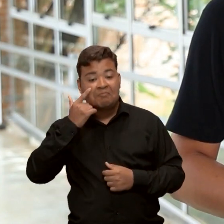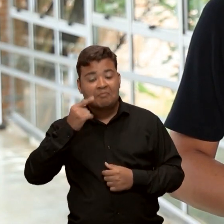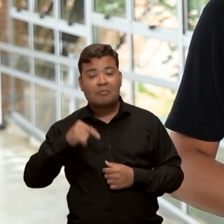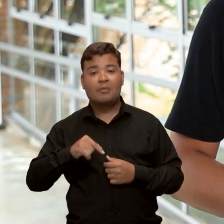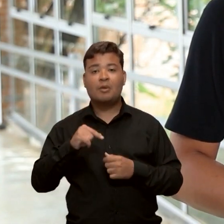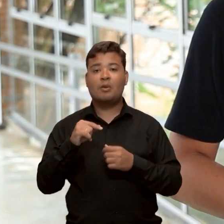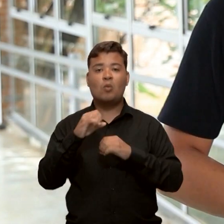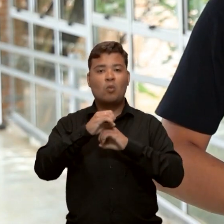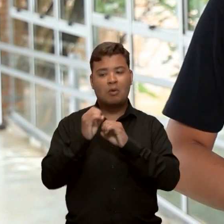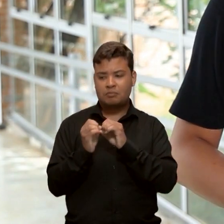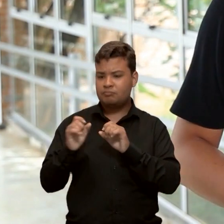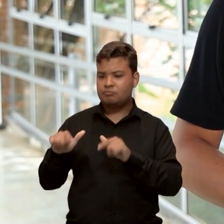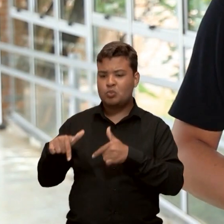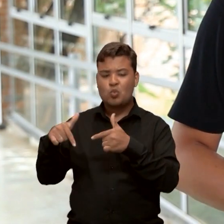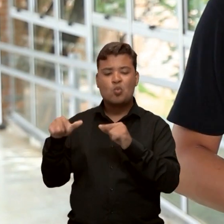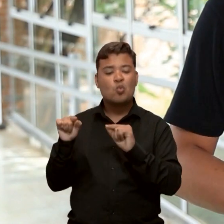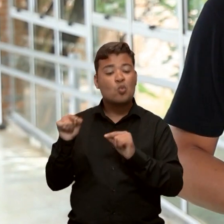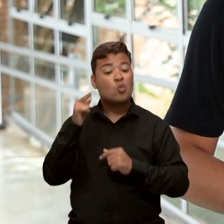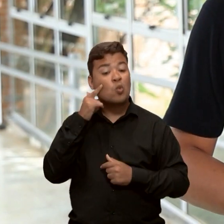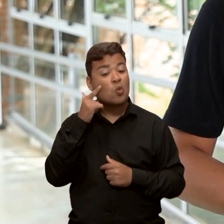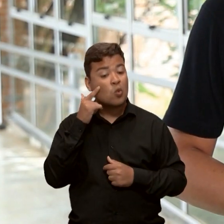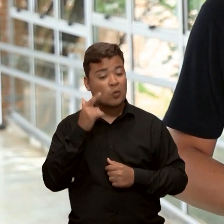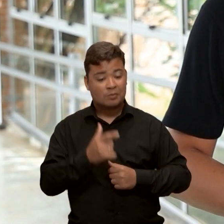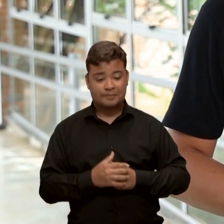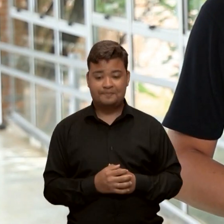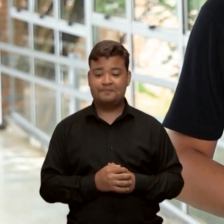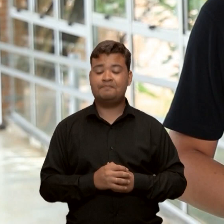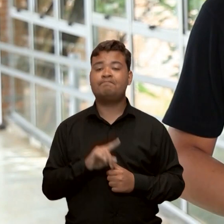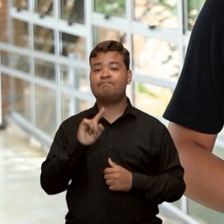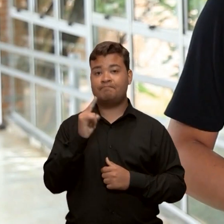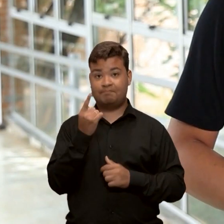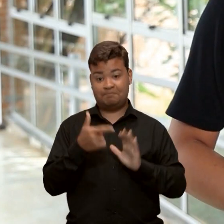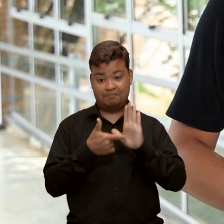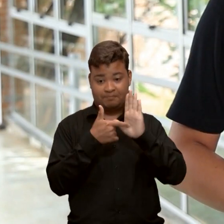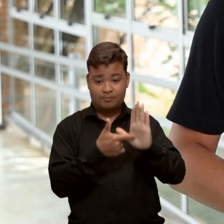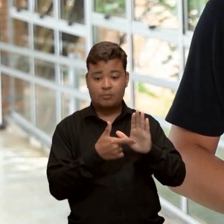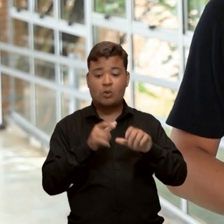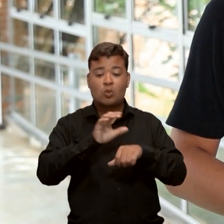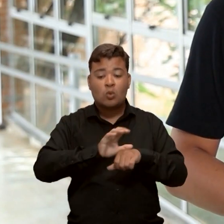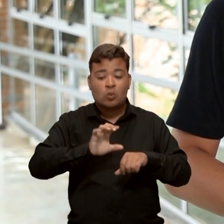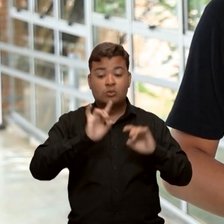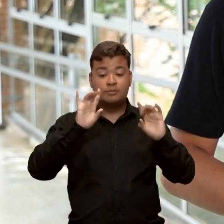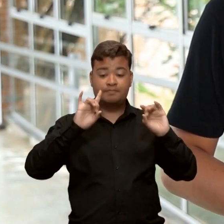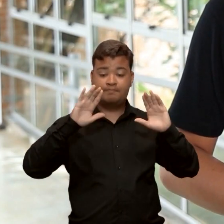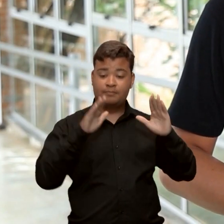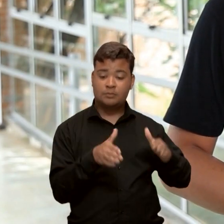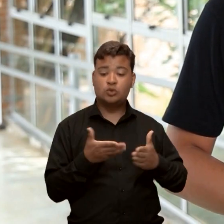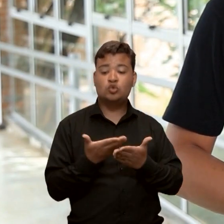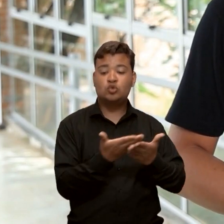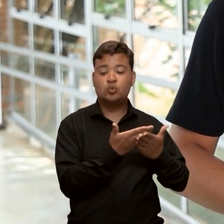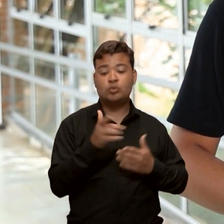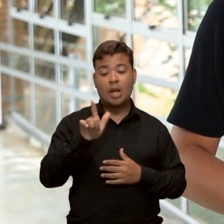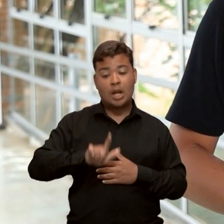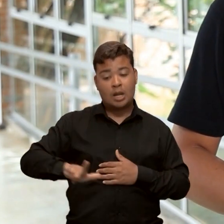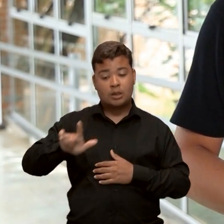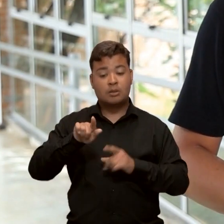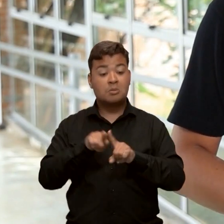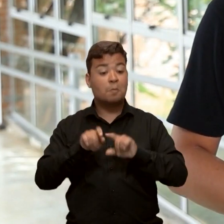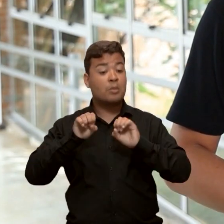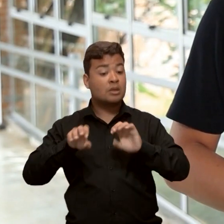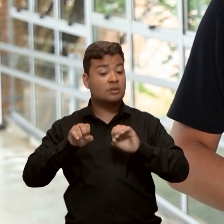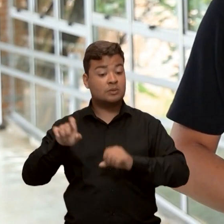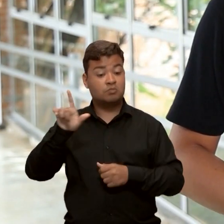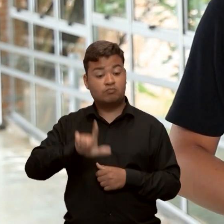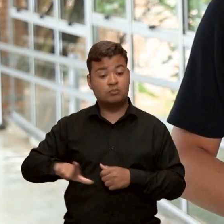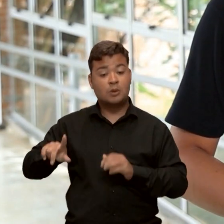na UFG? Eu começo a agenda de hoje falando sobre o curso de especialização em estudos literários e ensino de literatura